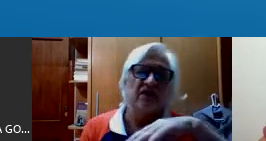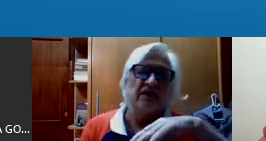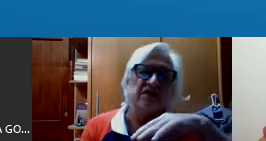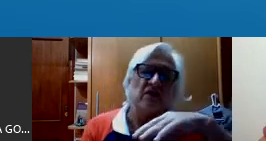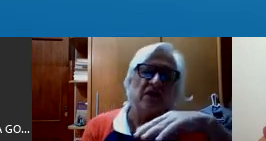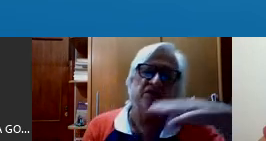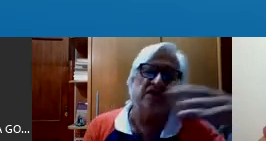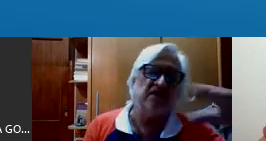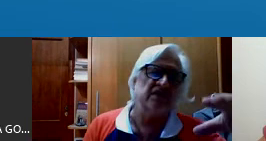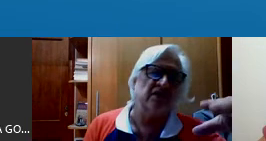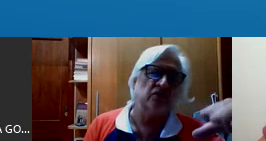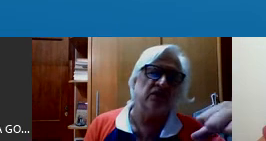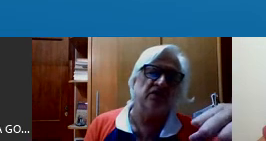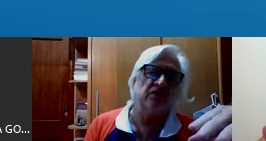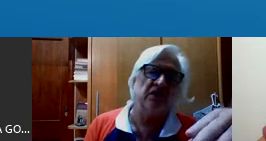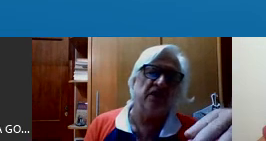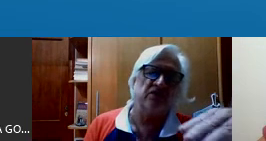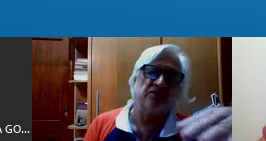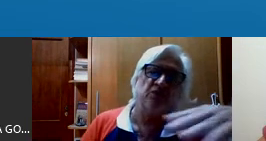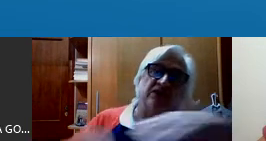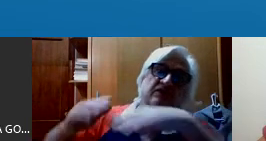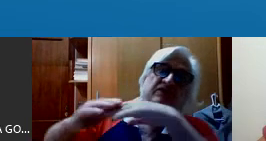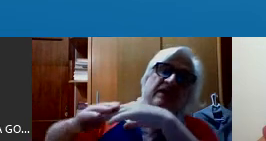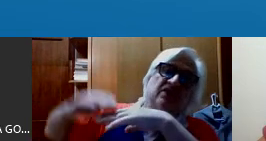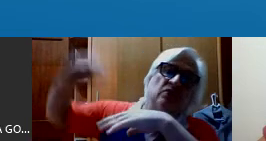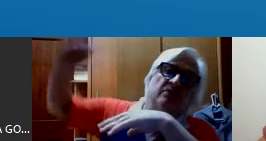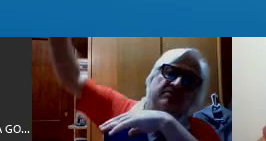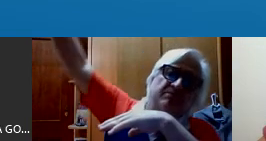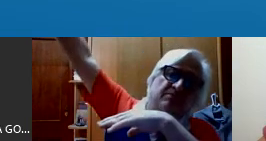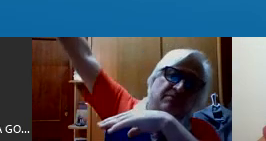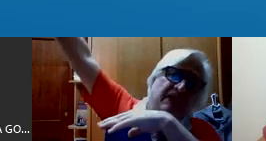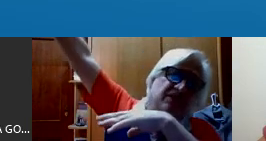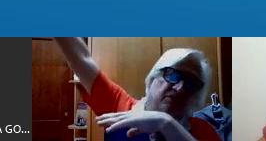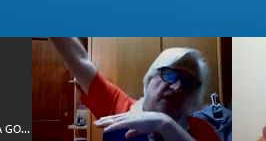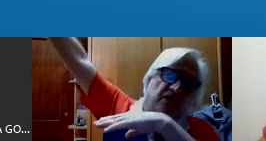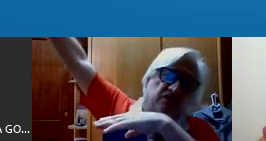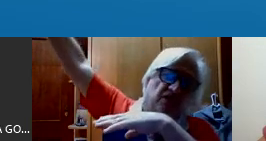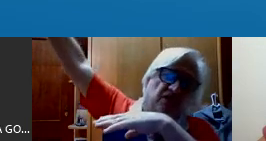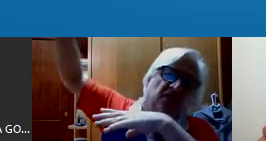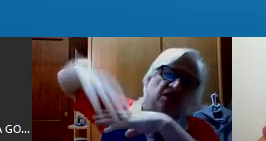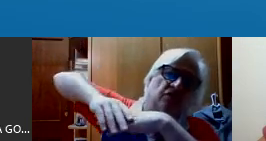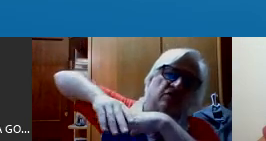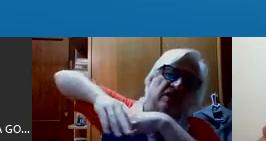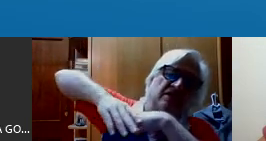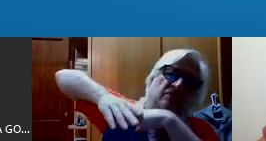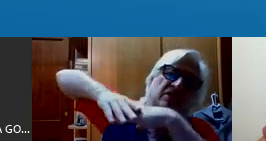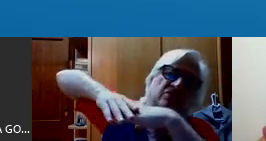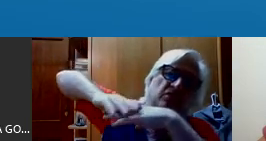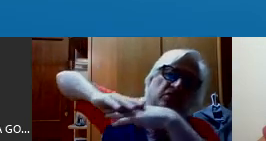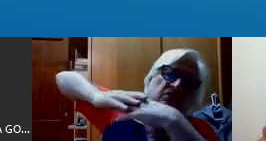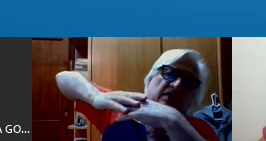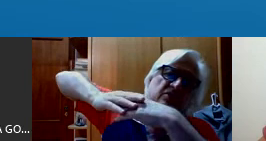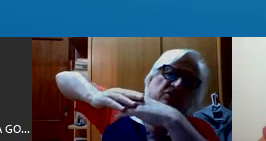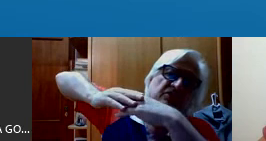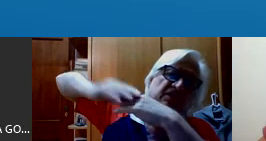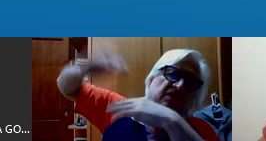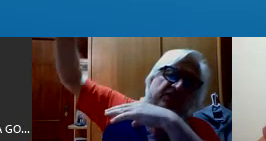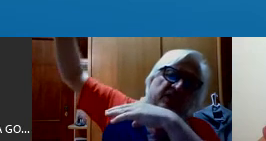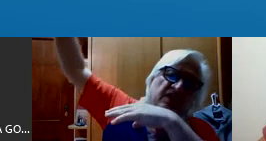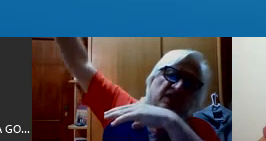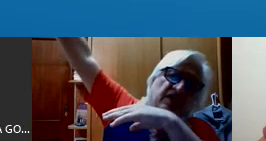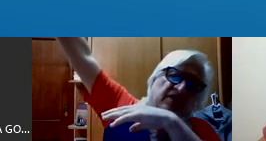Estou falando aí, aquecer o aço a 300, 400 graus. O aço vai ficar líquido a mais de 1000 graus. Se for um aço baixo carbono, um